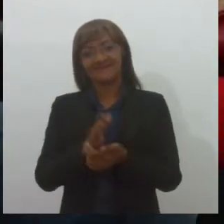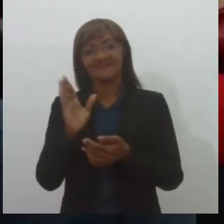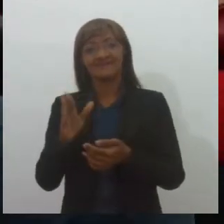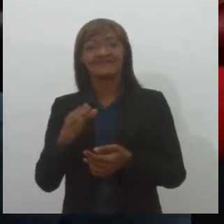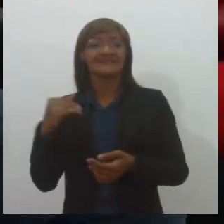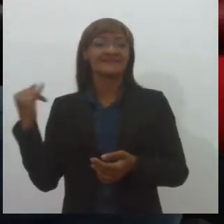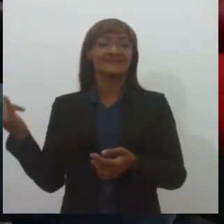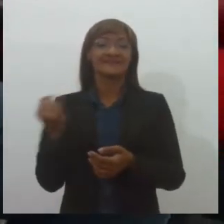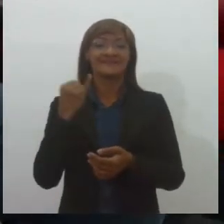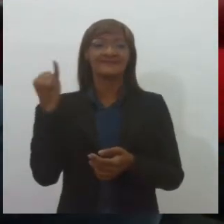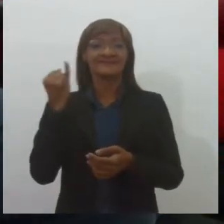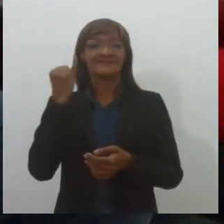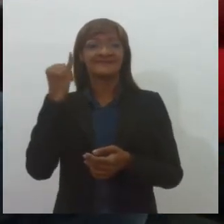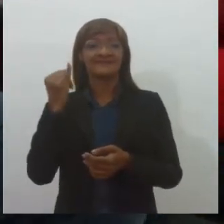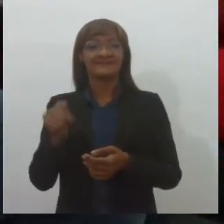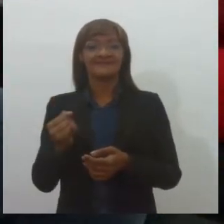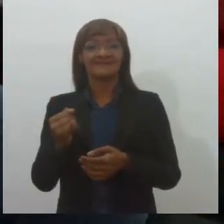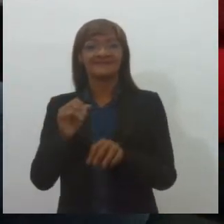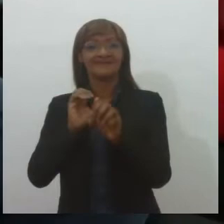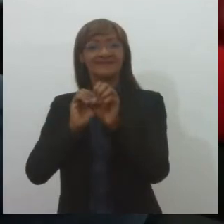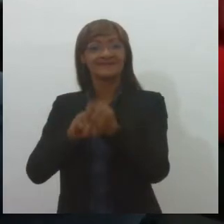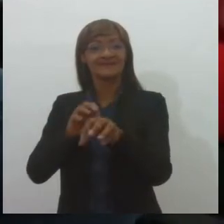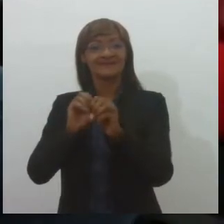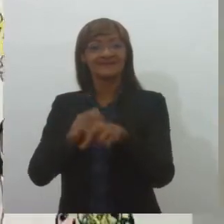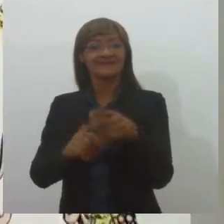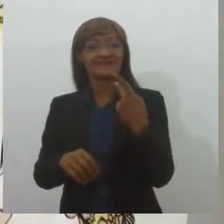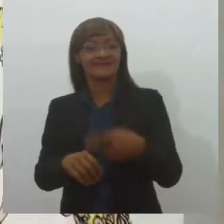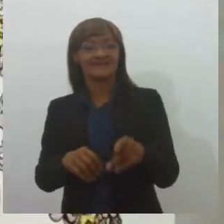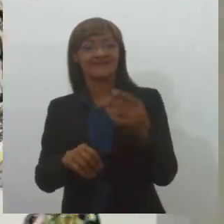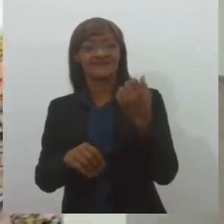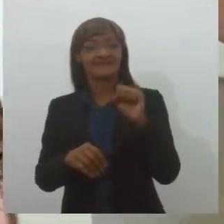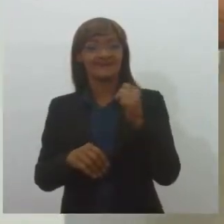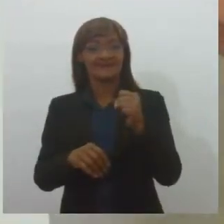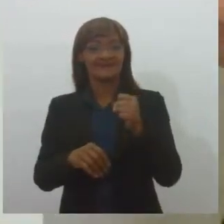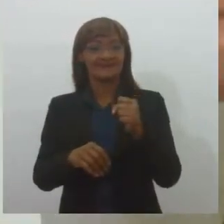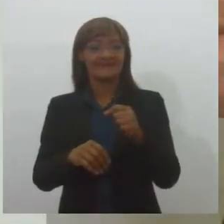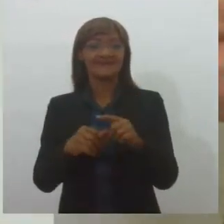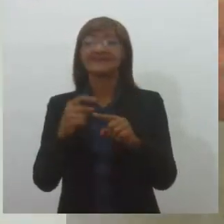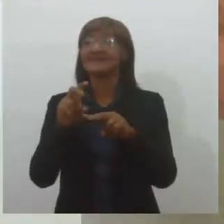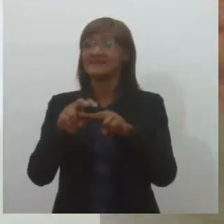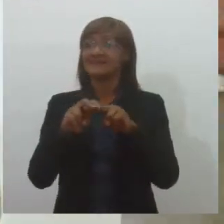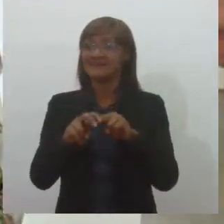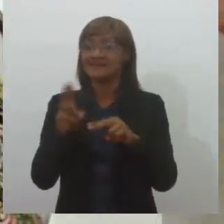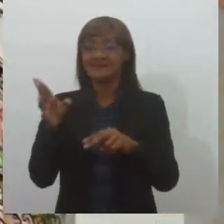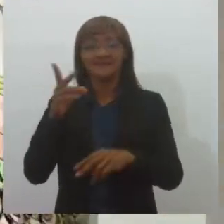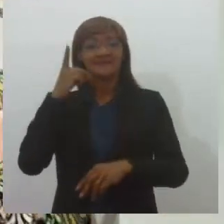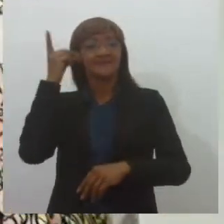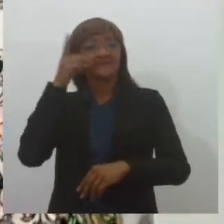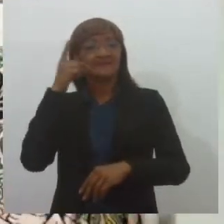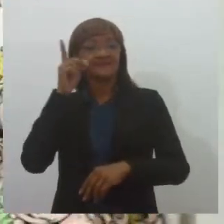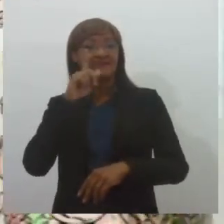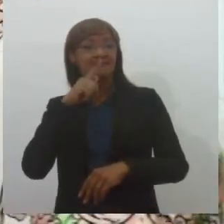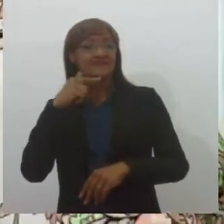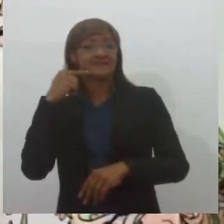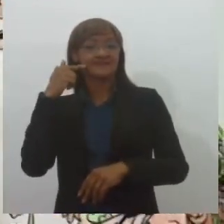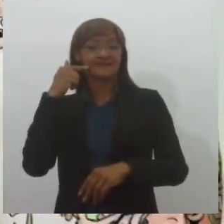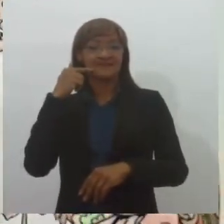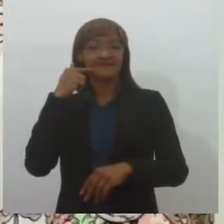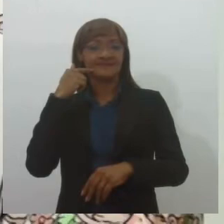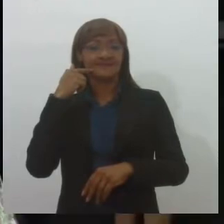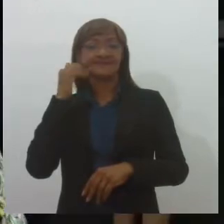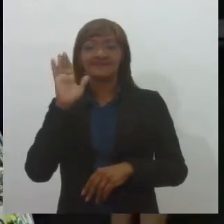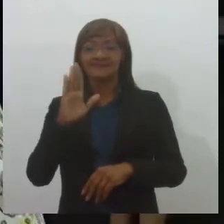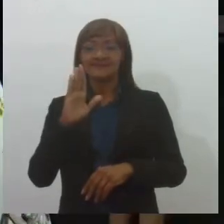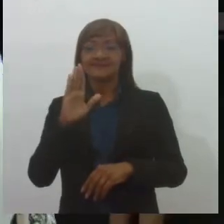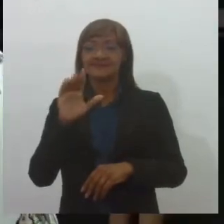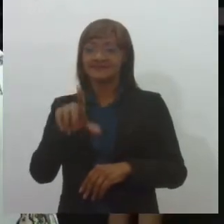importante contribuição na área da Educação em Sergipe motivo que levou a deputada Gorete Reis propor a